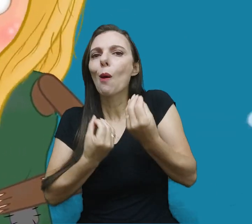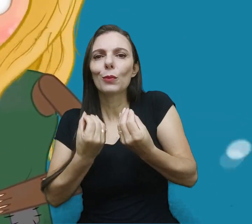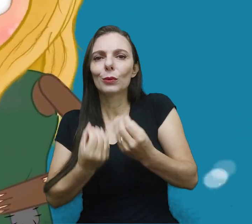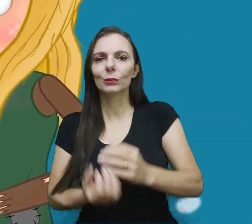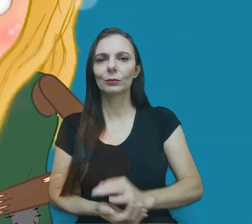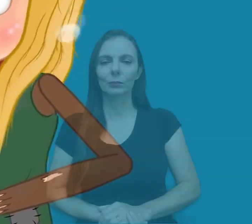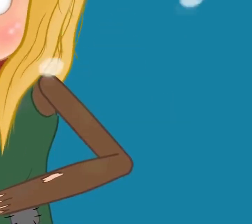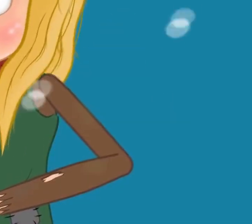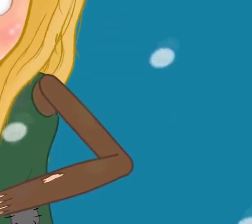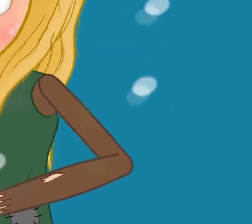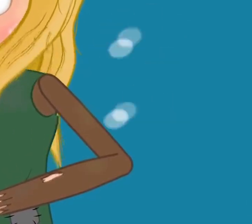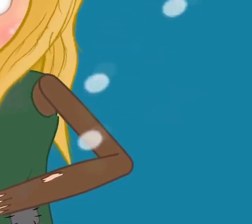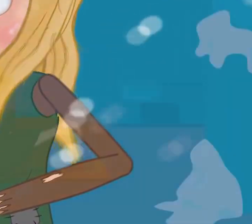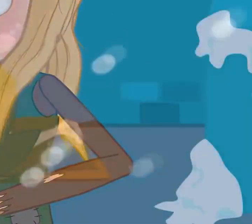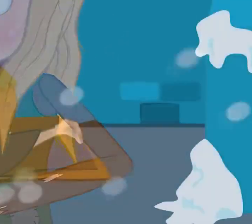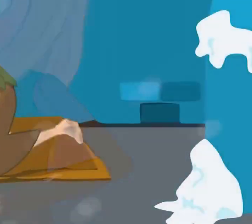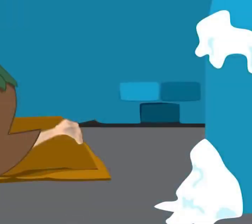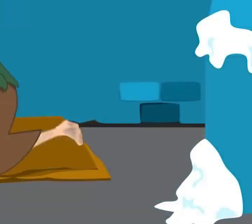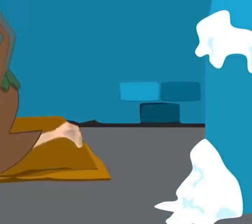aquecer.